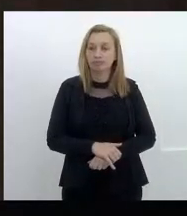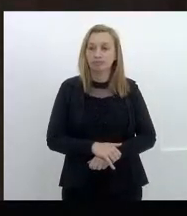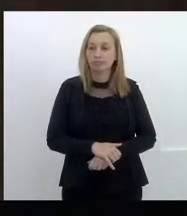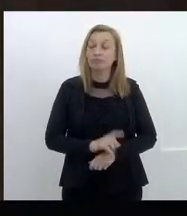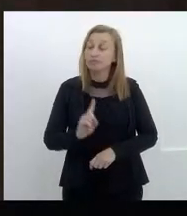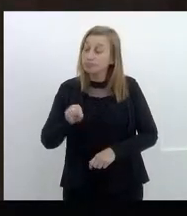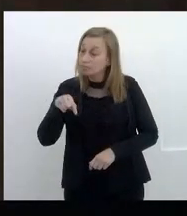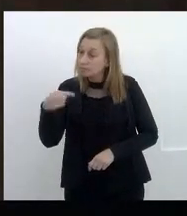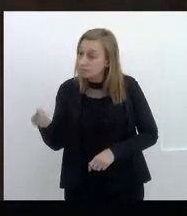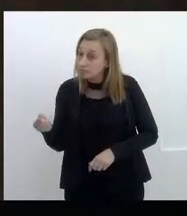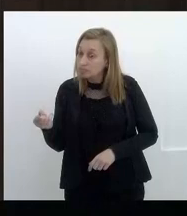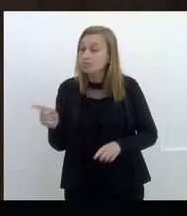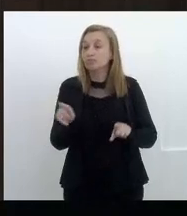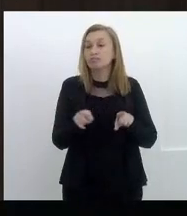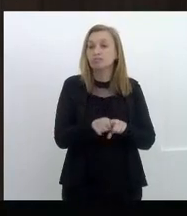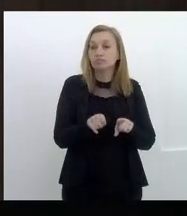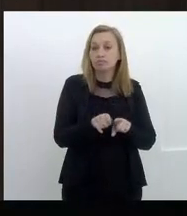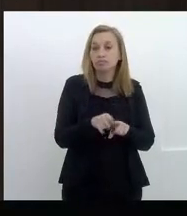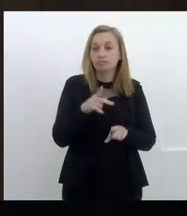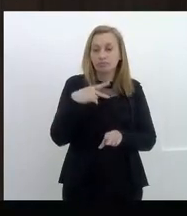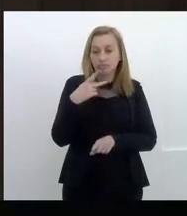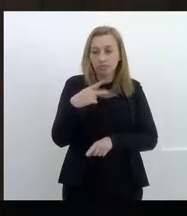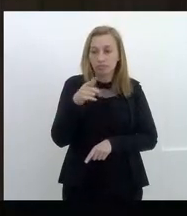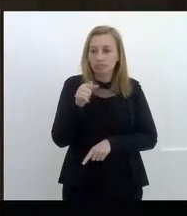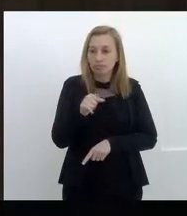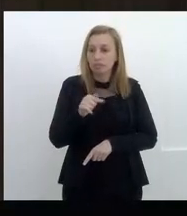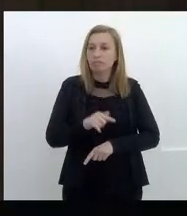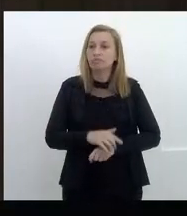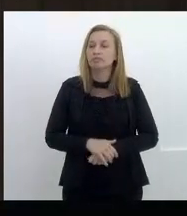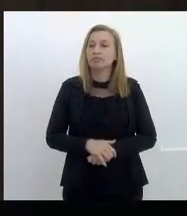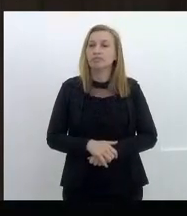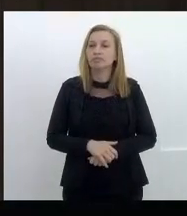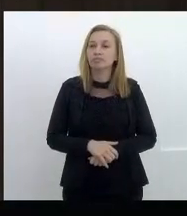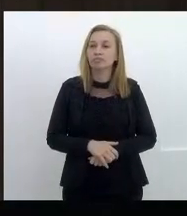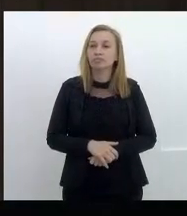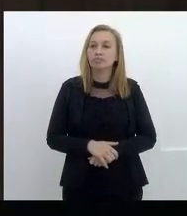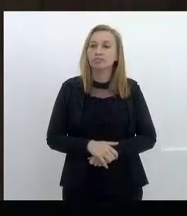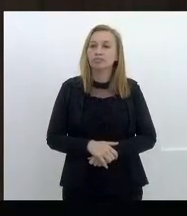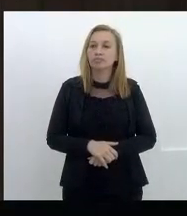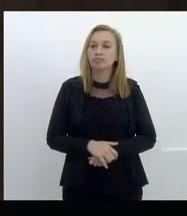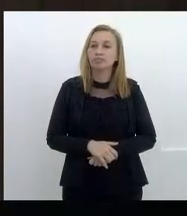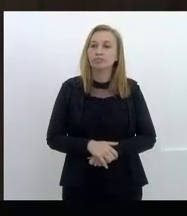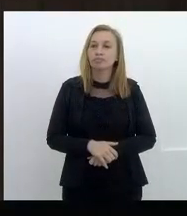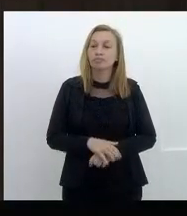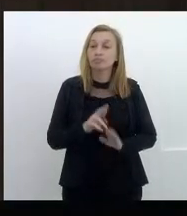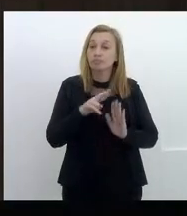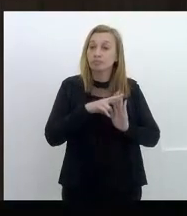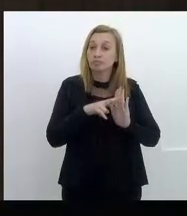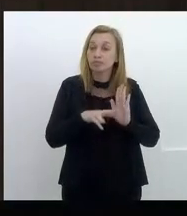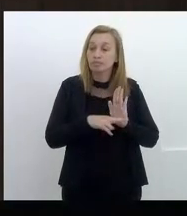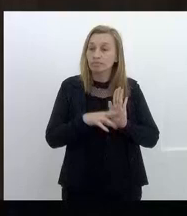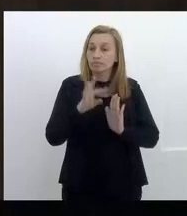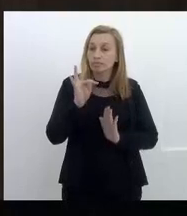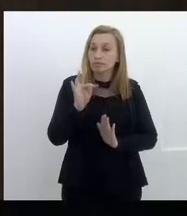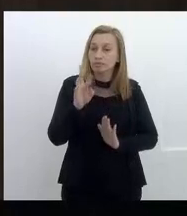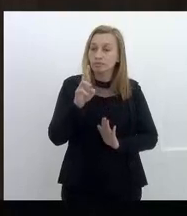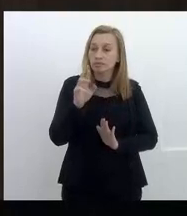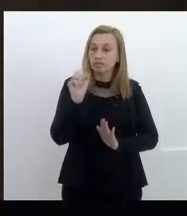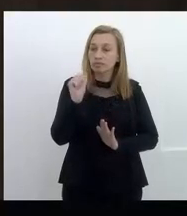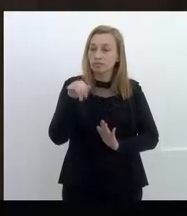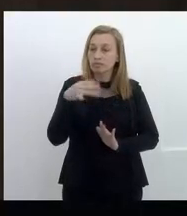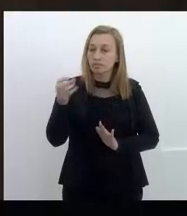e a outra premissa já adiantada aqui é a de que regra de transição não há